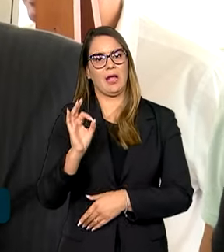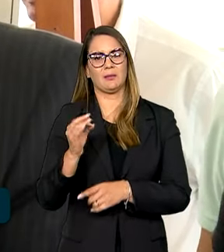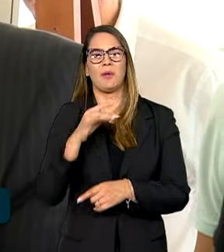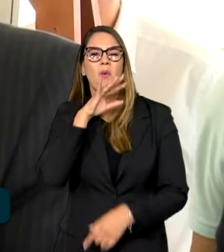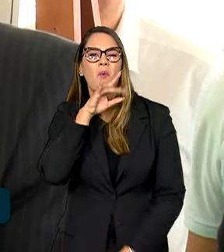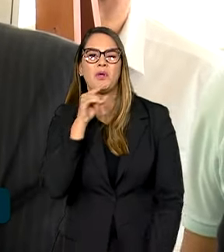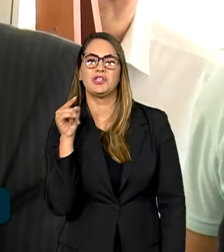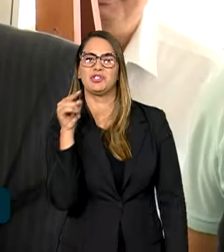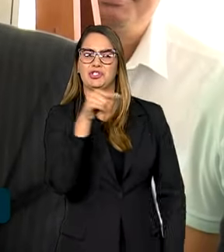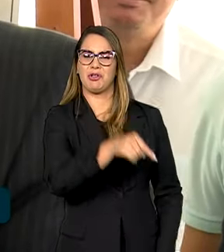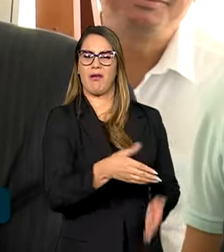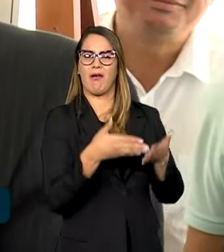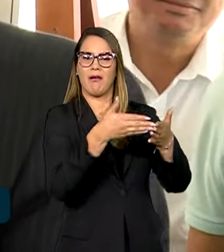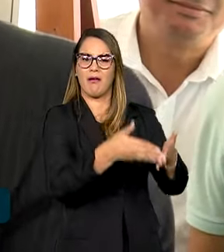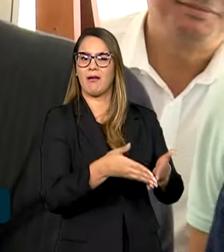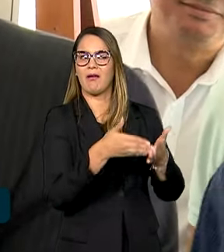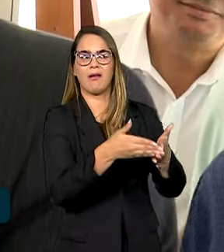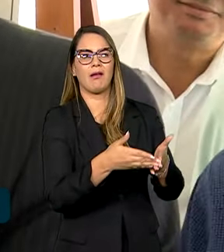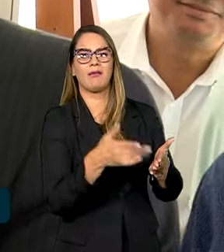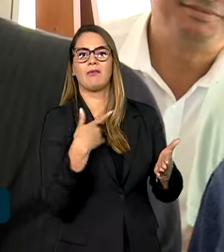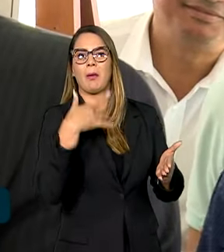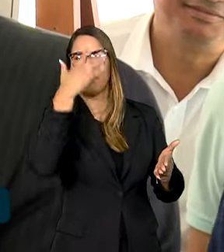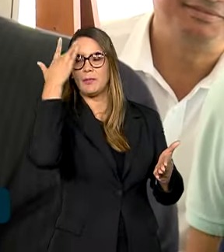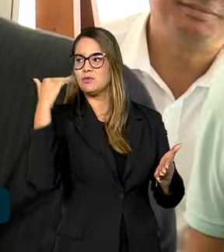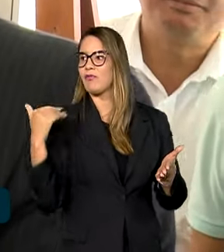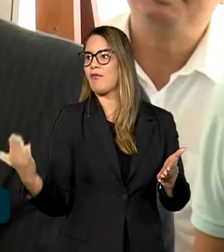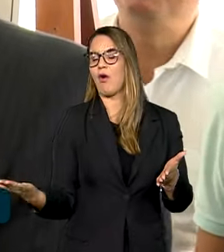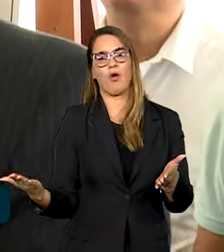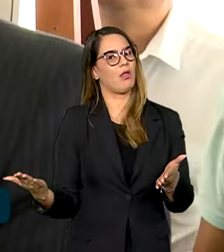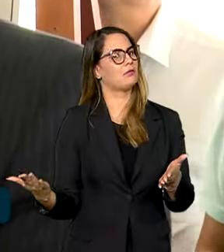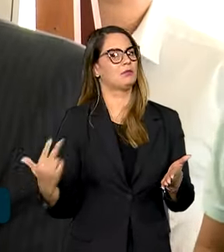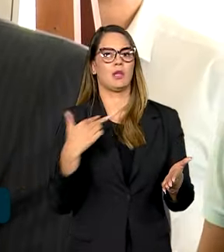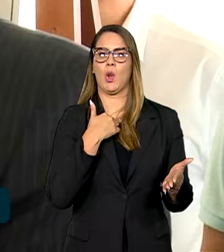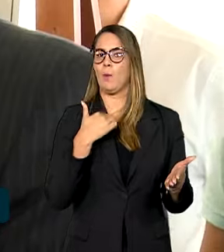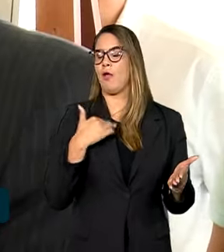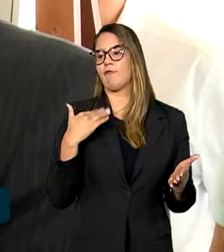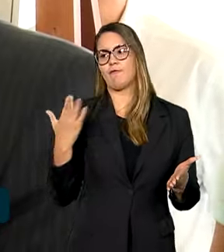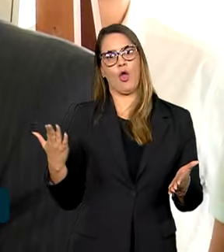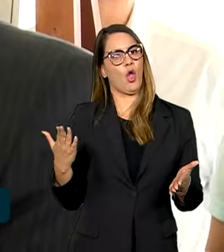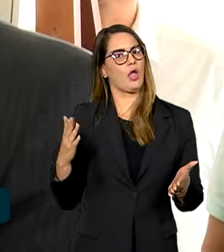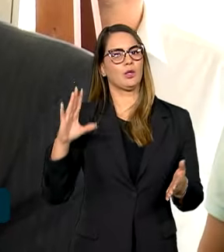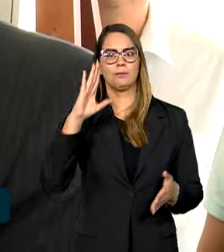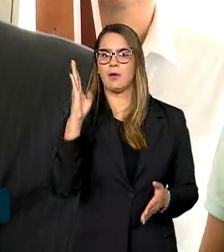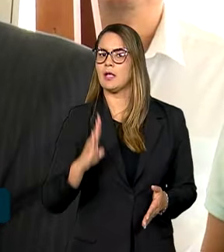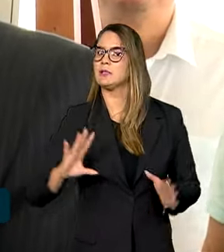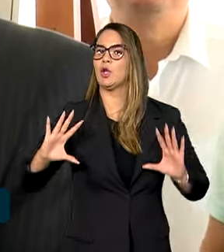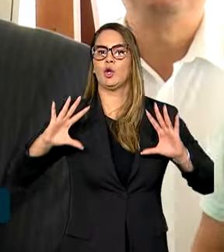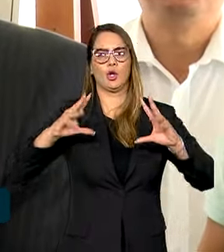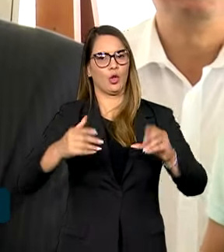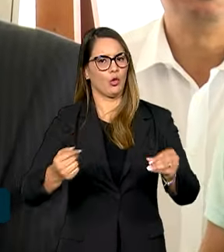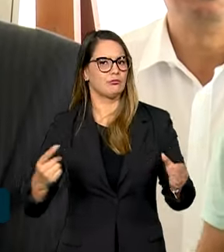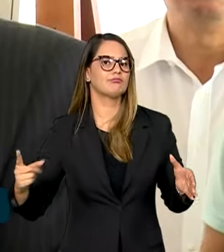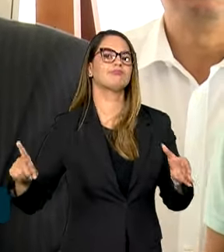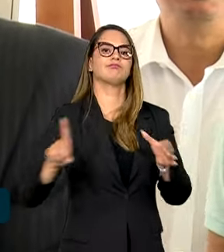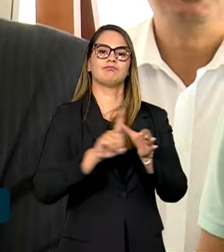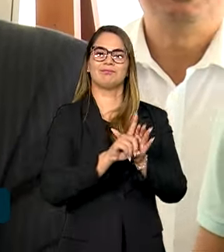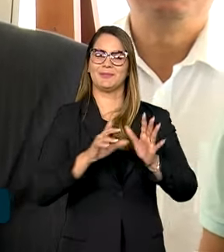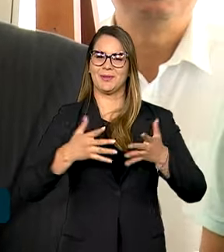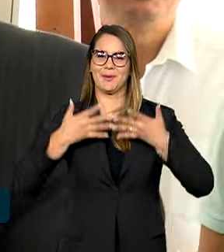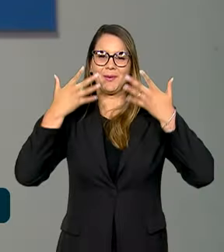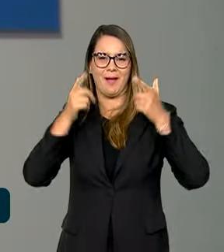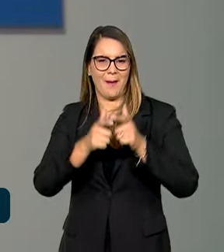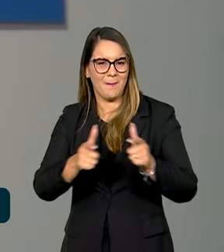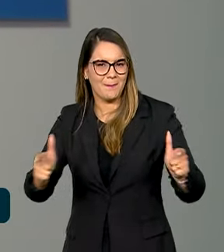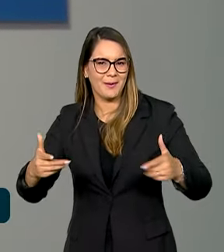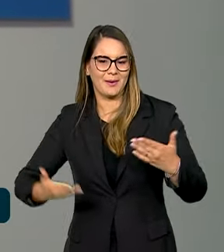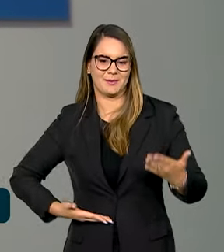é chegar nas comunidades ribeirinhas e ficar gente sobrando né não podemos deixar ninguém de fora todos são brasileiros né então nós estamos muito contentes pela ampliação do